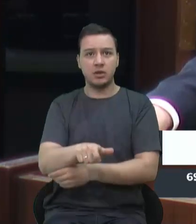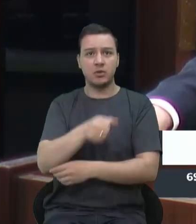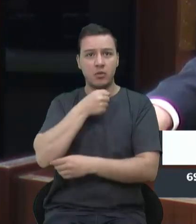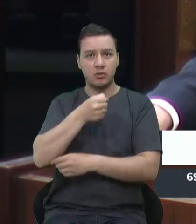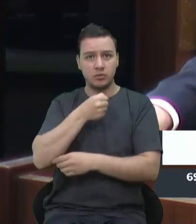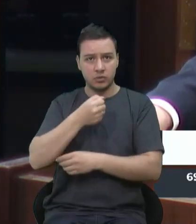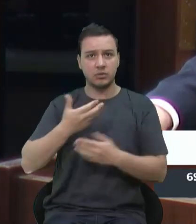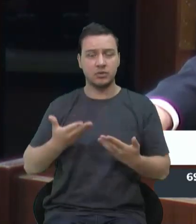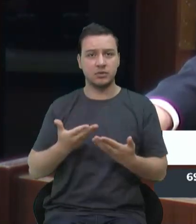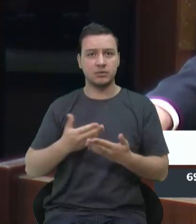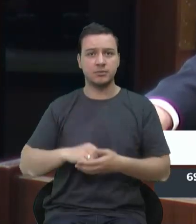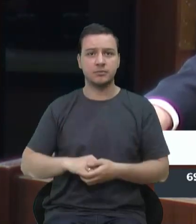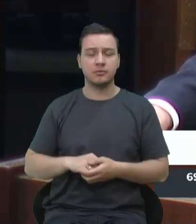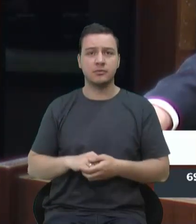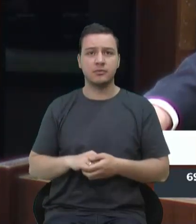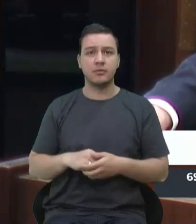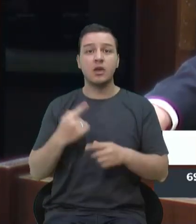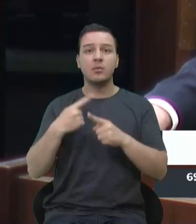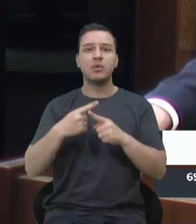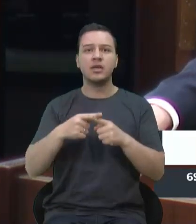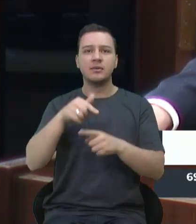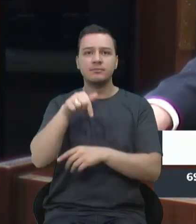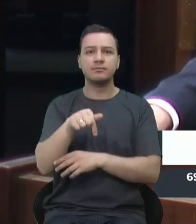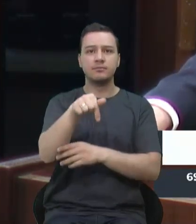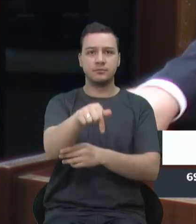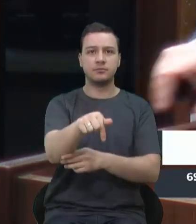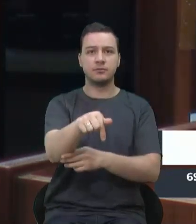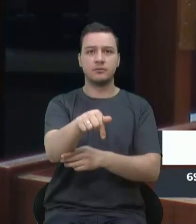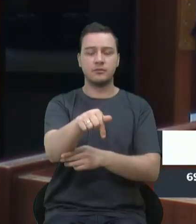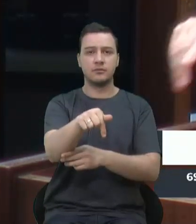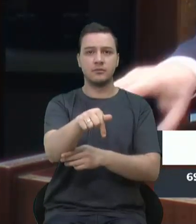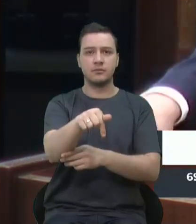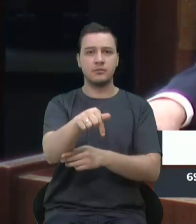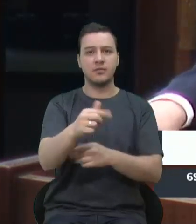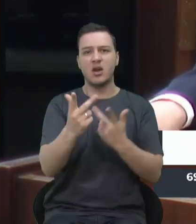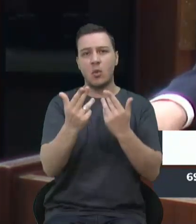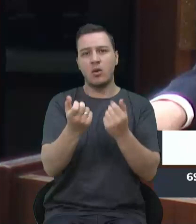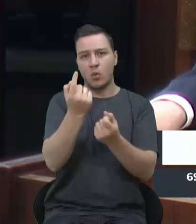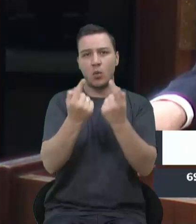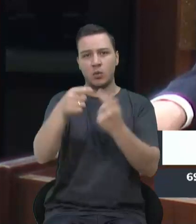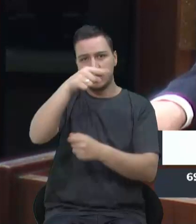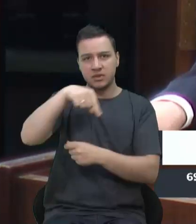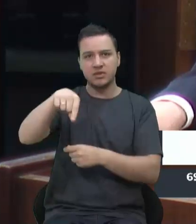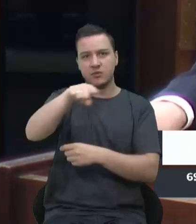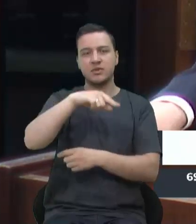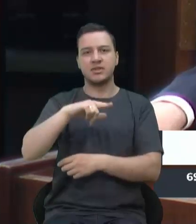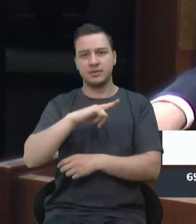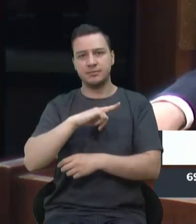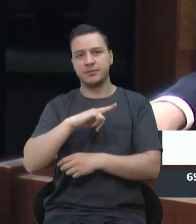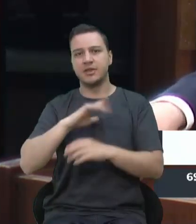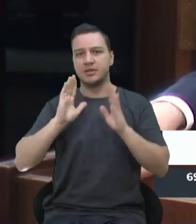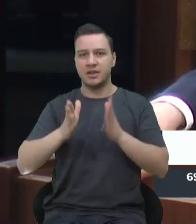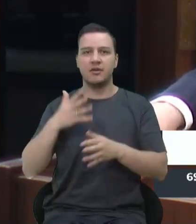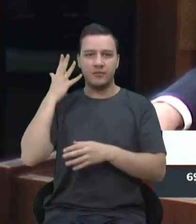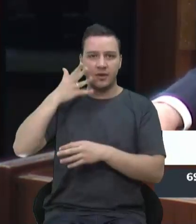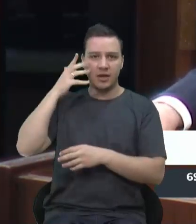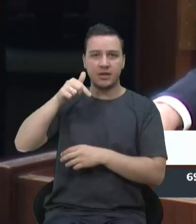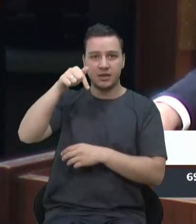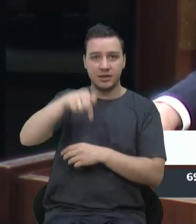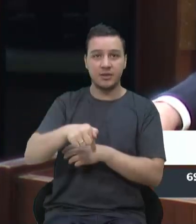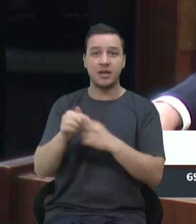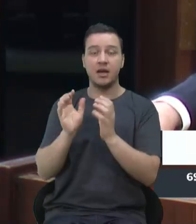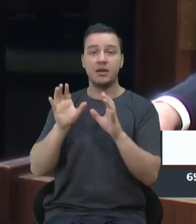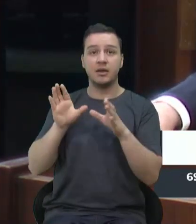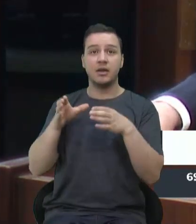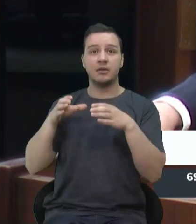quê? Porque naquele instante, como algum dos senhores e das senhoras colocou aqui, a Câmara dos Deputados não